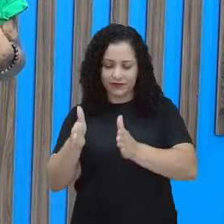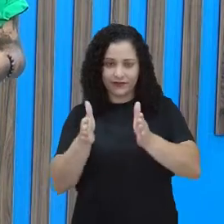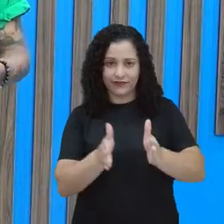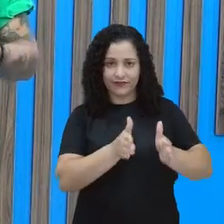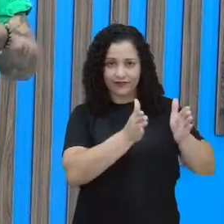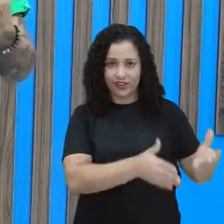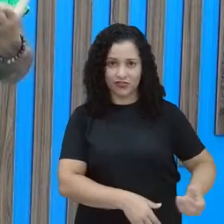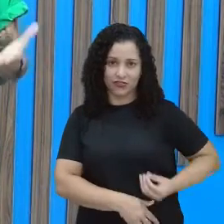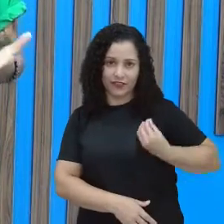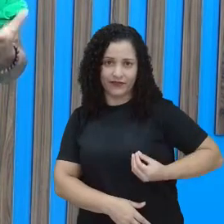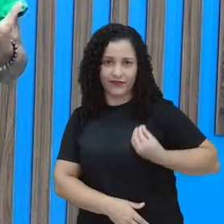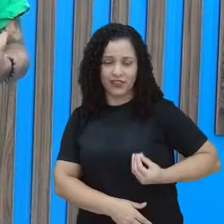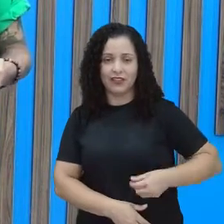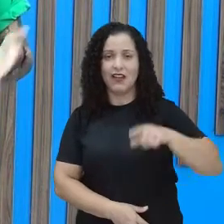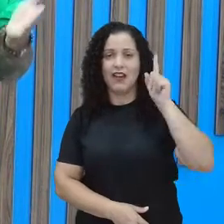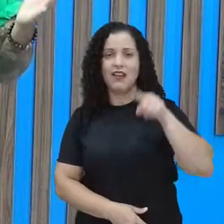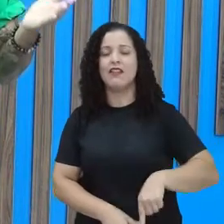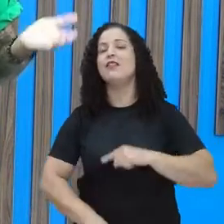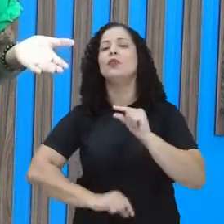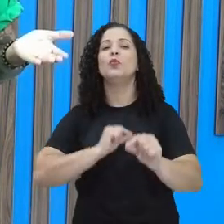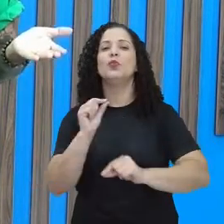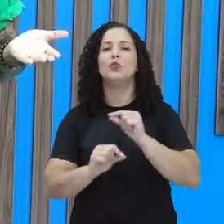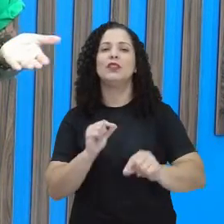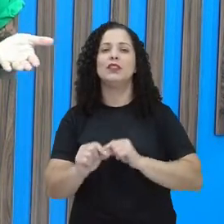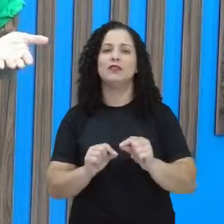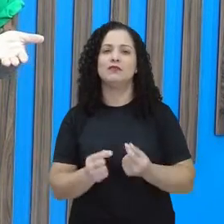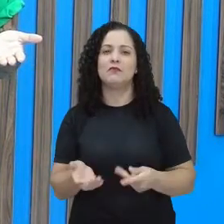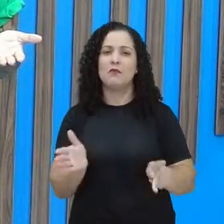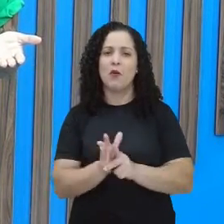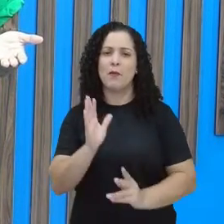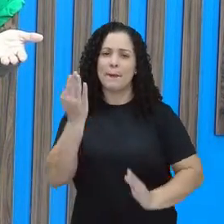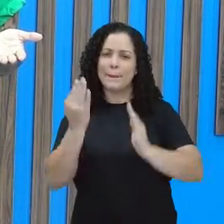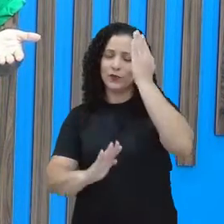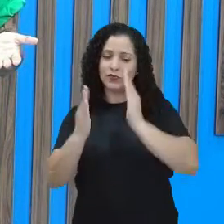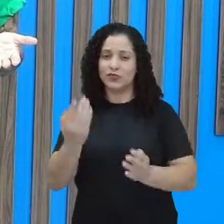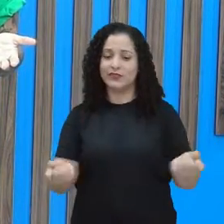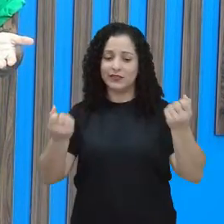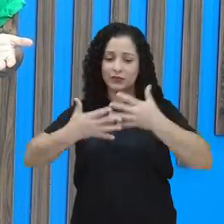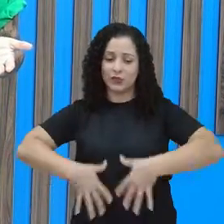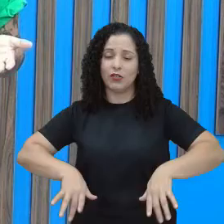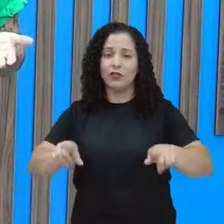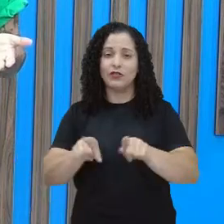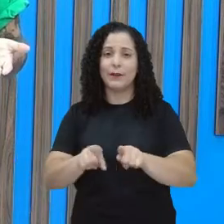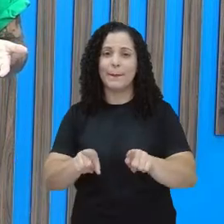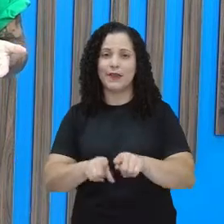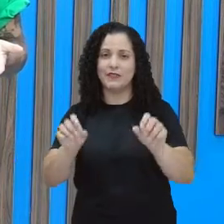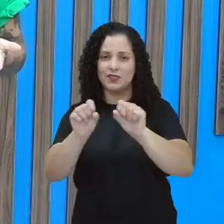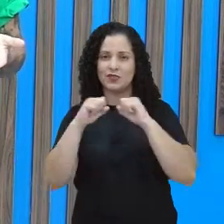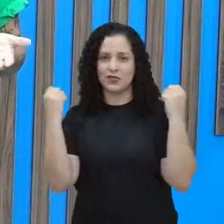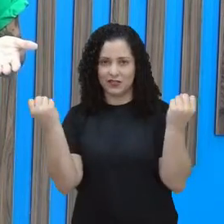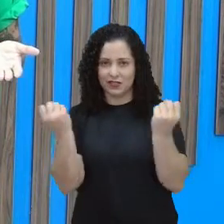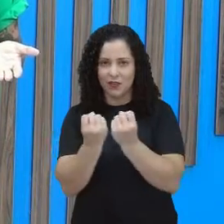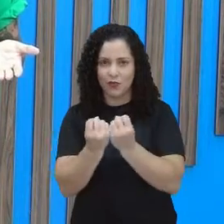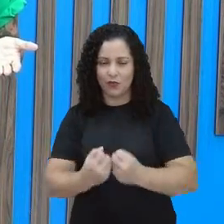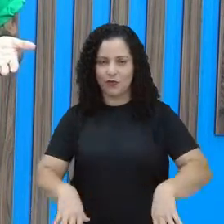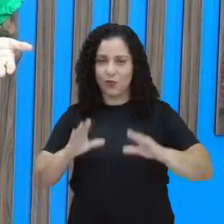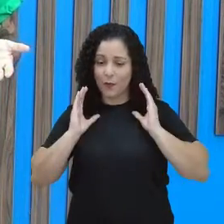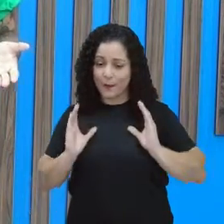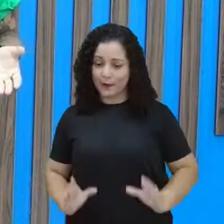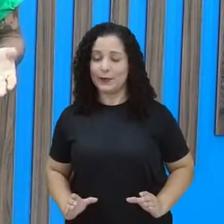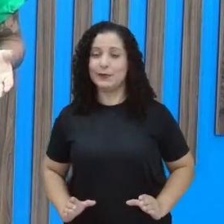em uma questão biológica, uma questão natural, mas também uma questão social, também uma questão